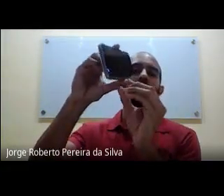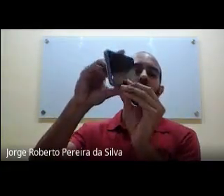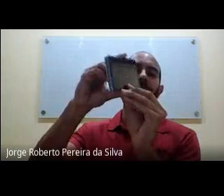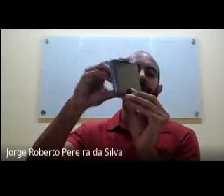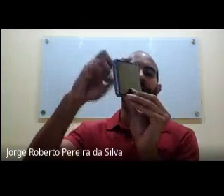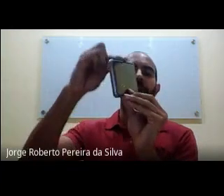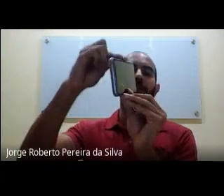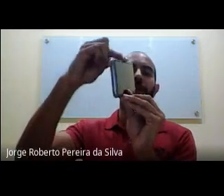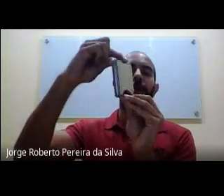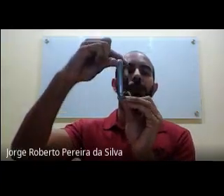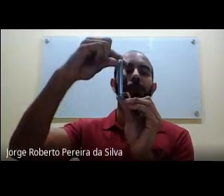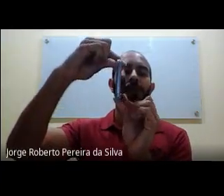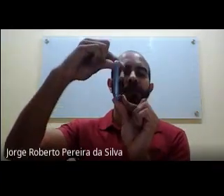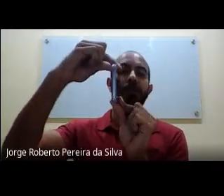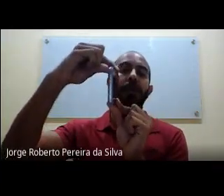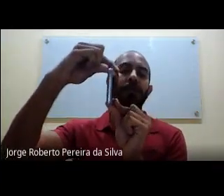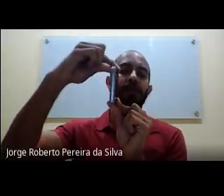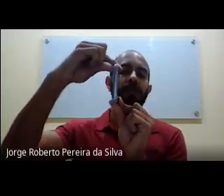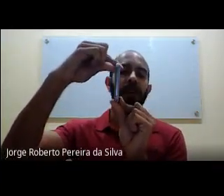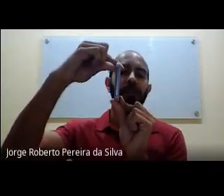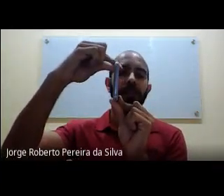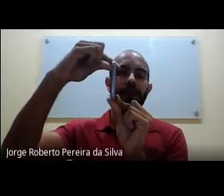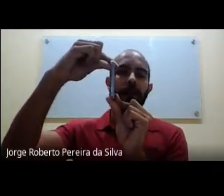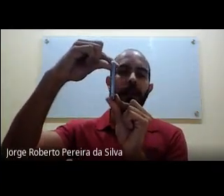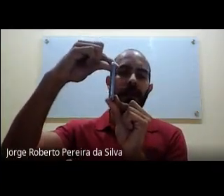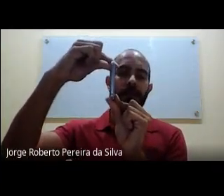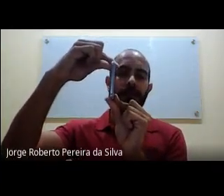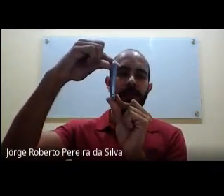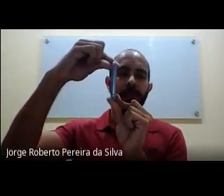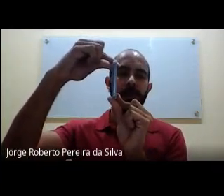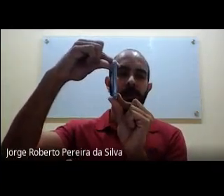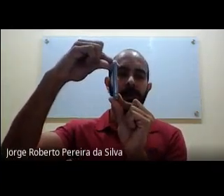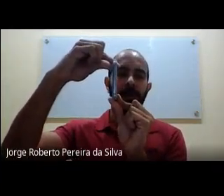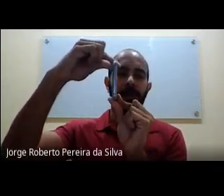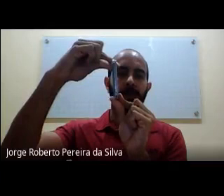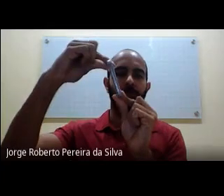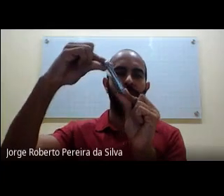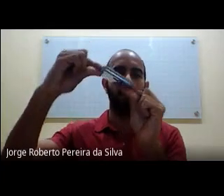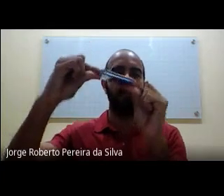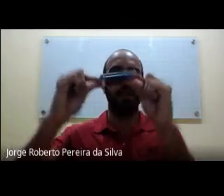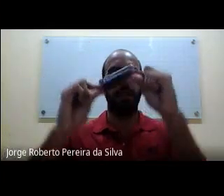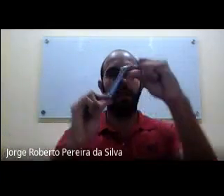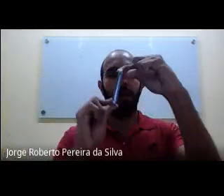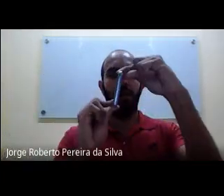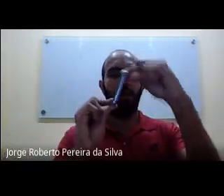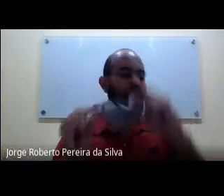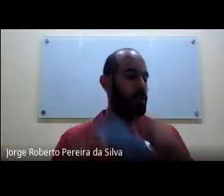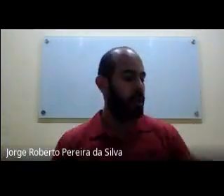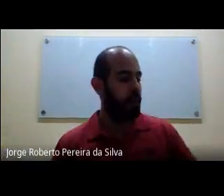lateral inferior, quando eu aplico forças de mesma intensidade, mas em direções opostas, esse objeto ele tende